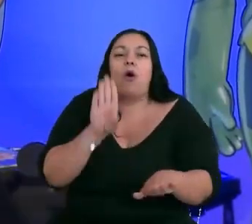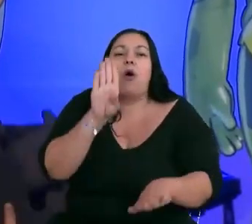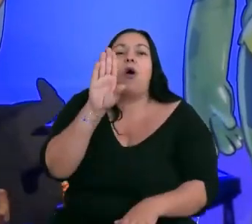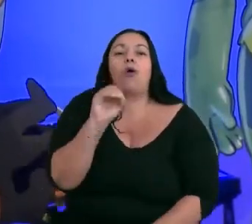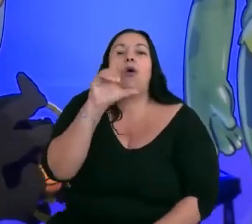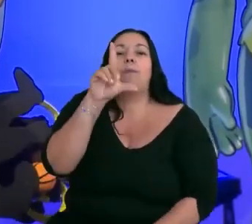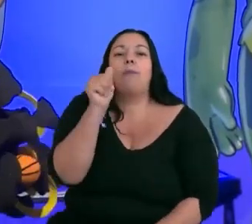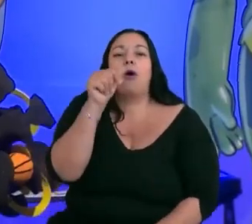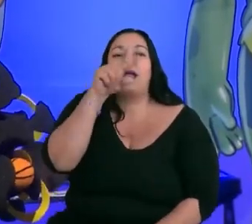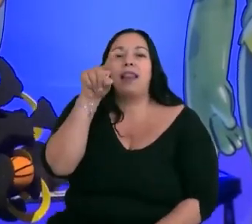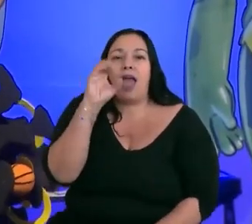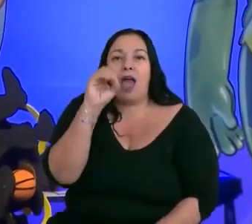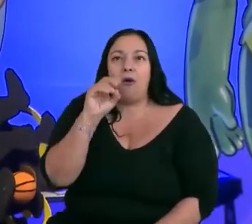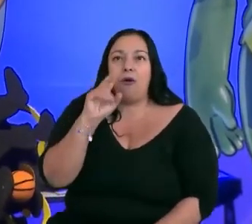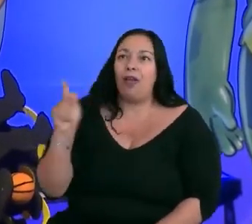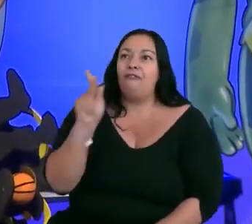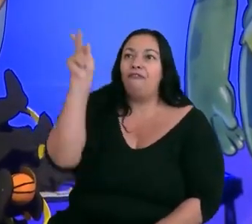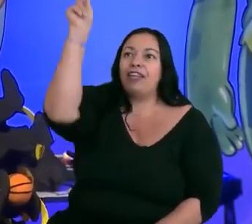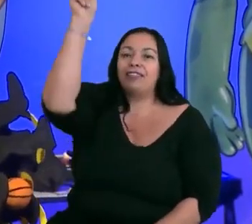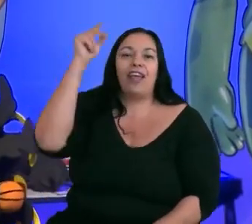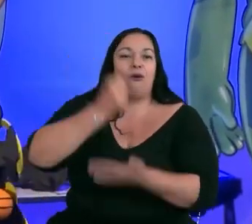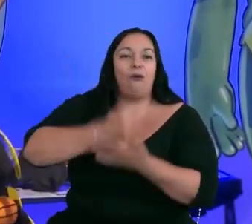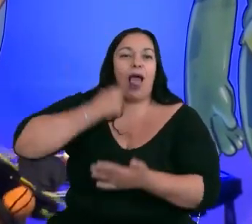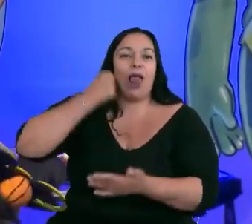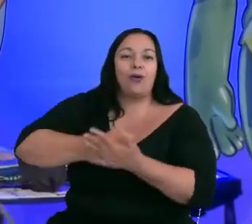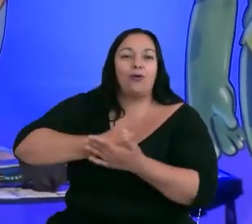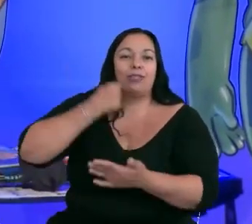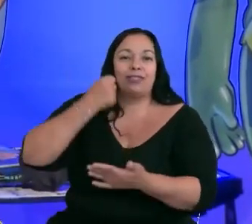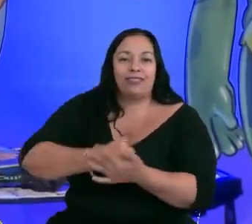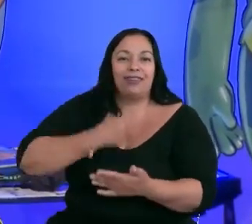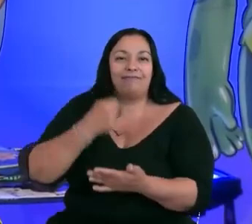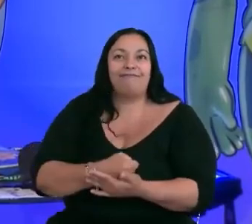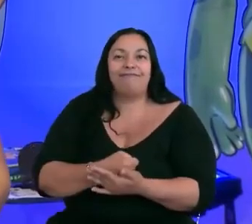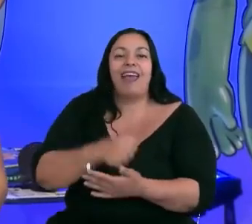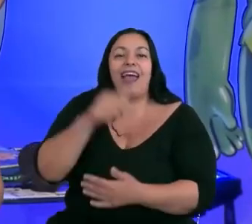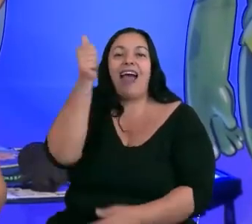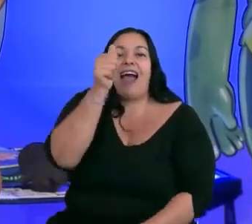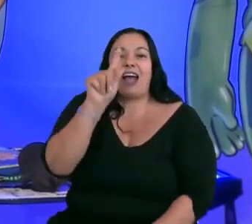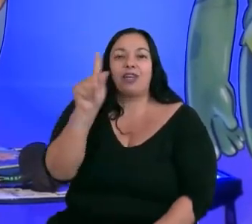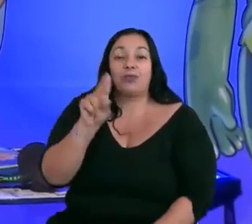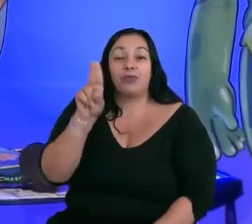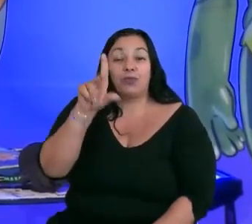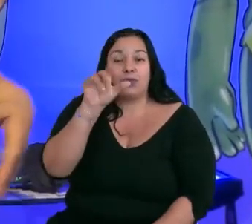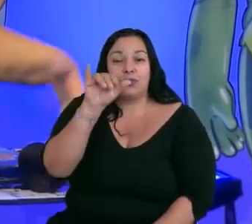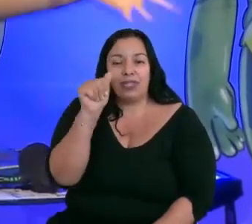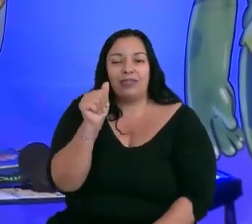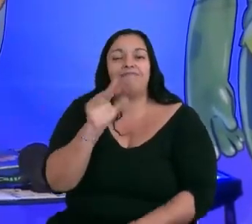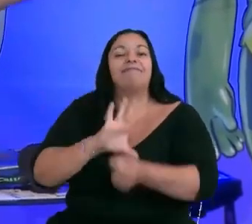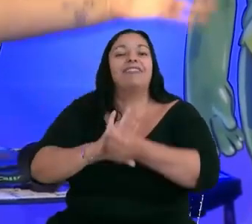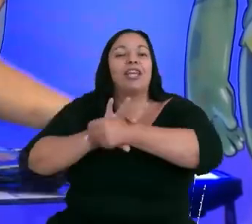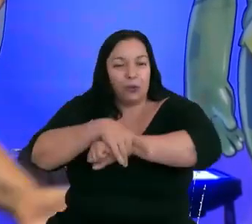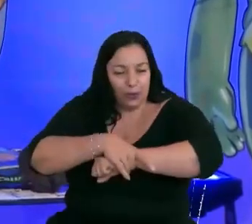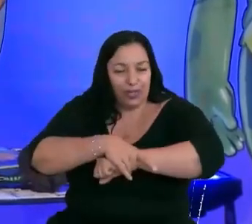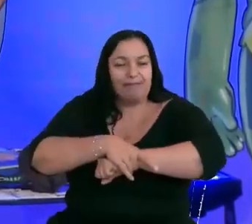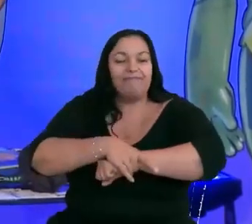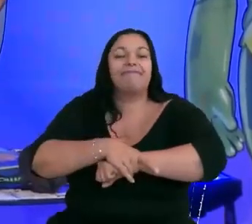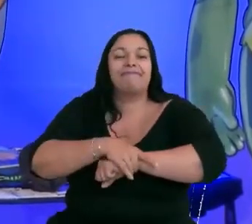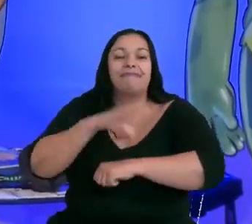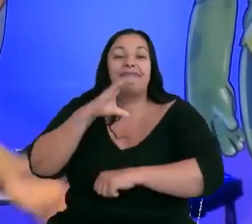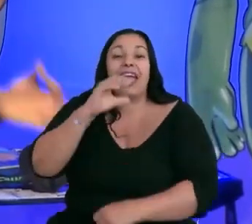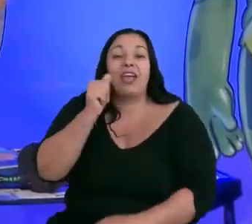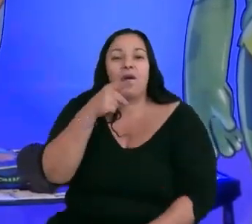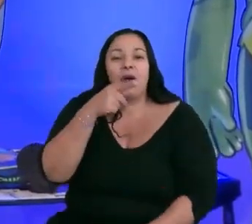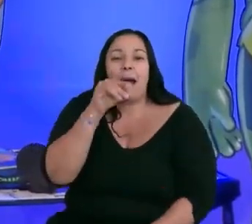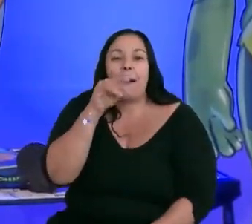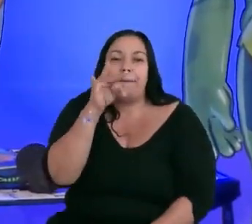luta. Ou seja, mais uma vez, a Azulha estava segura e Capitão Mergulho